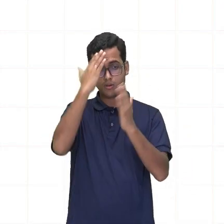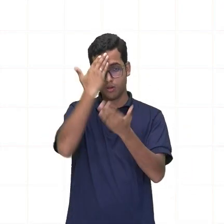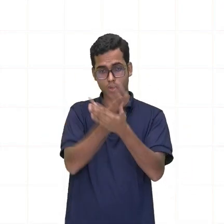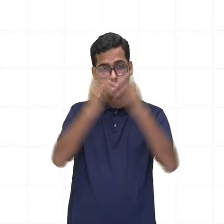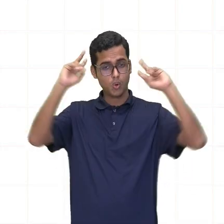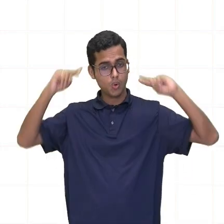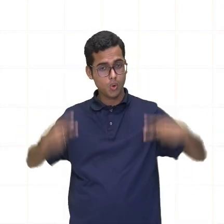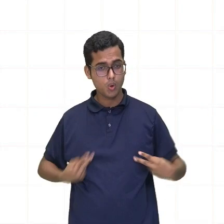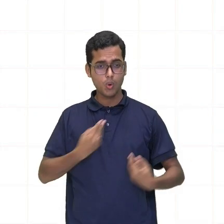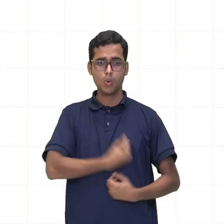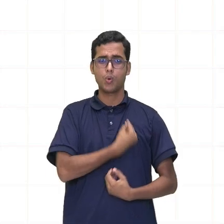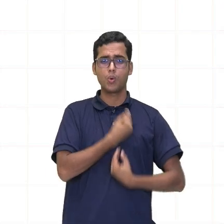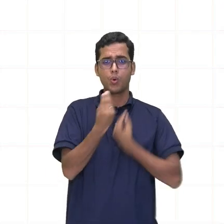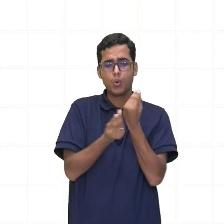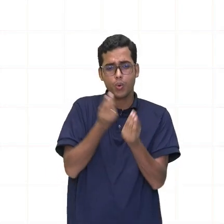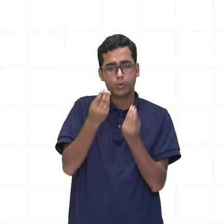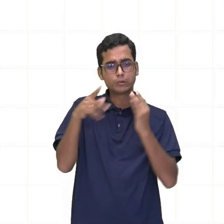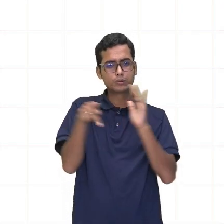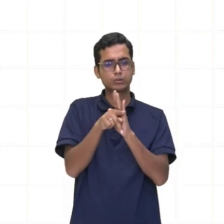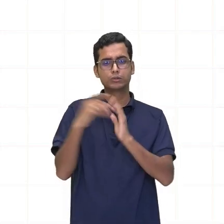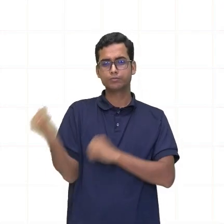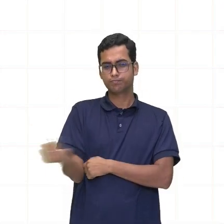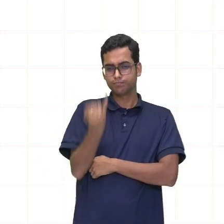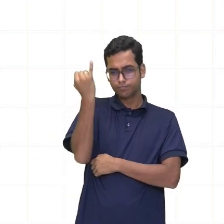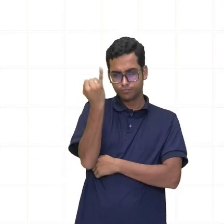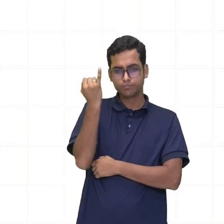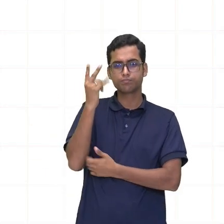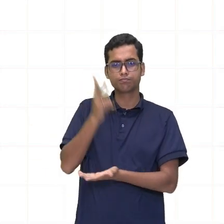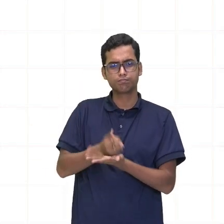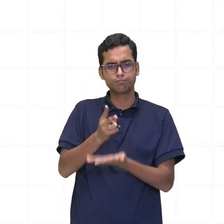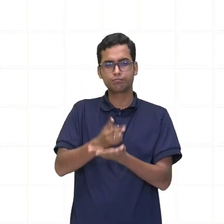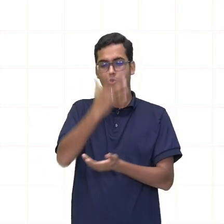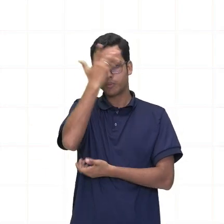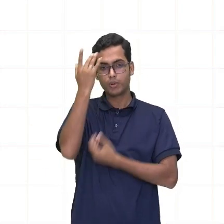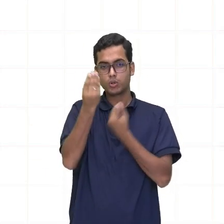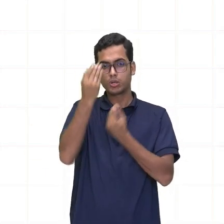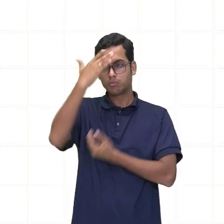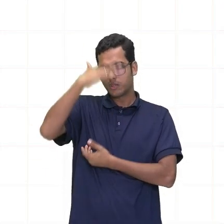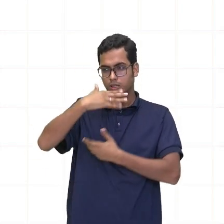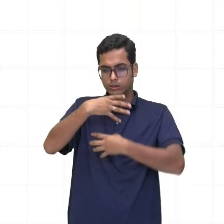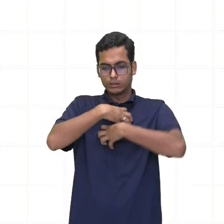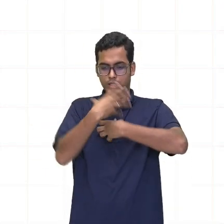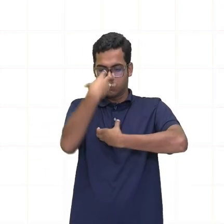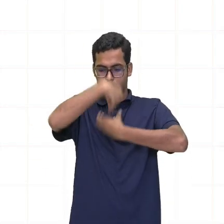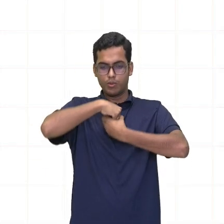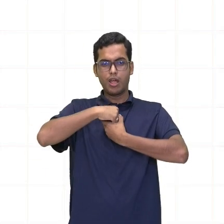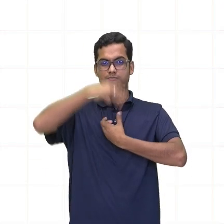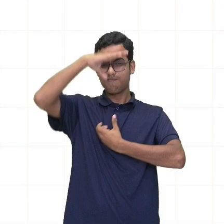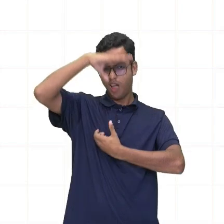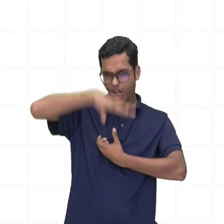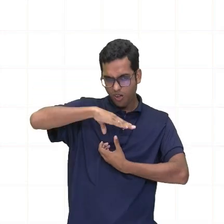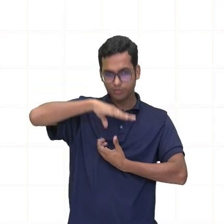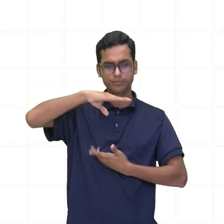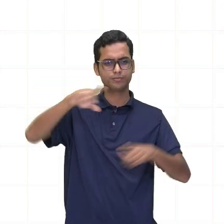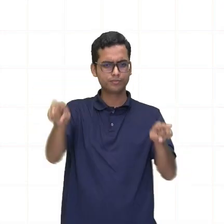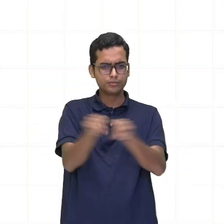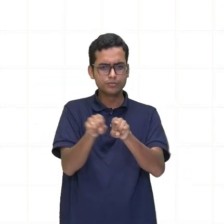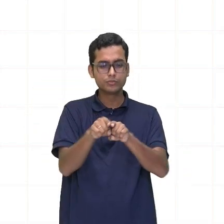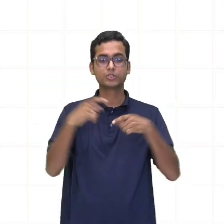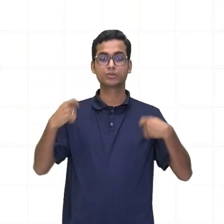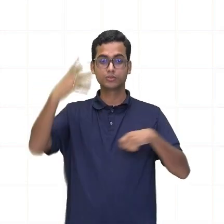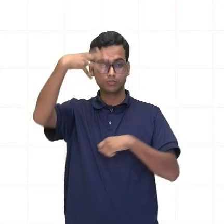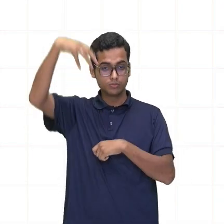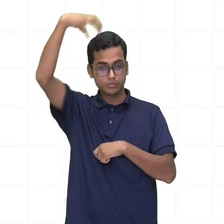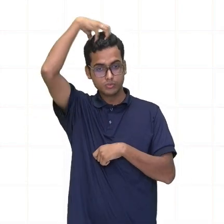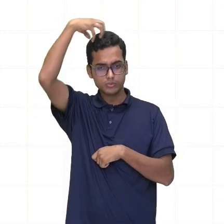de natureza, ele é essencialmente mau. E também vai verificar a necessidade da monarquia